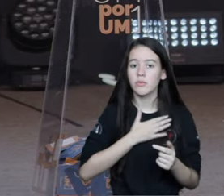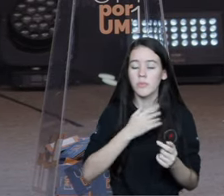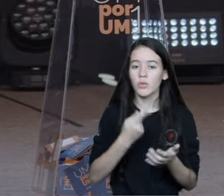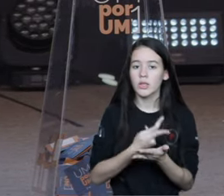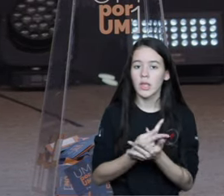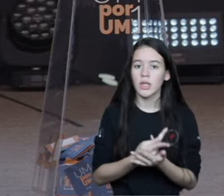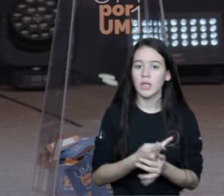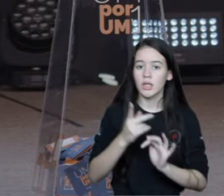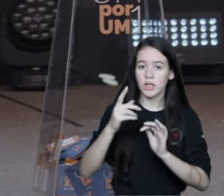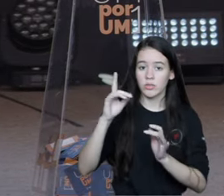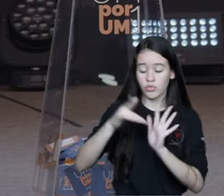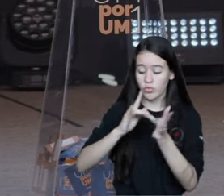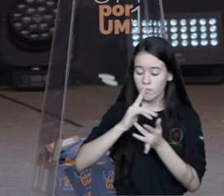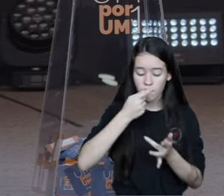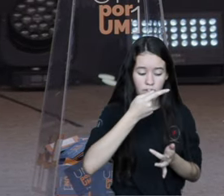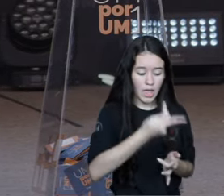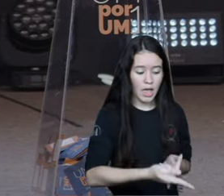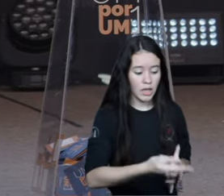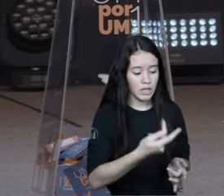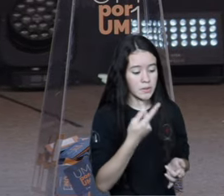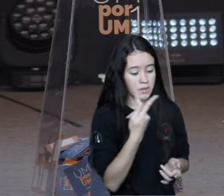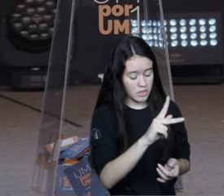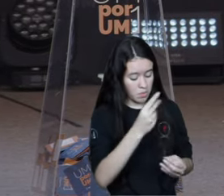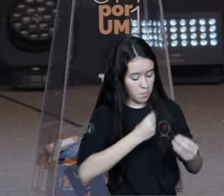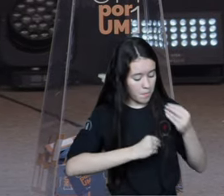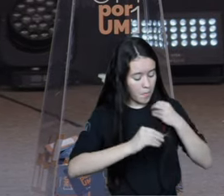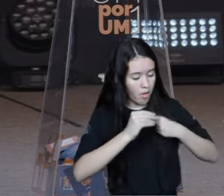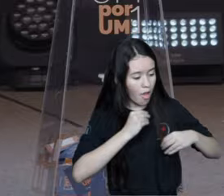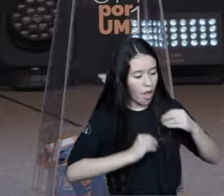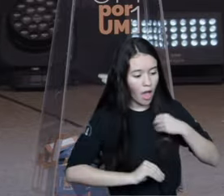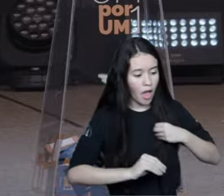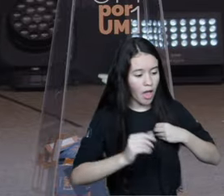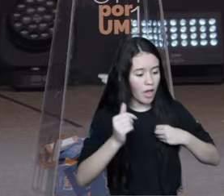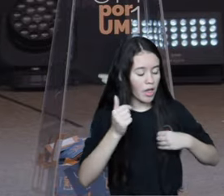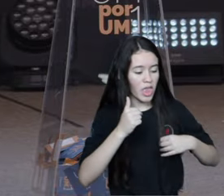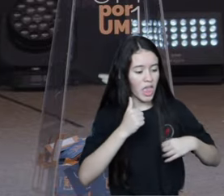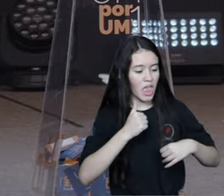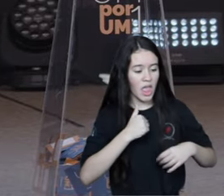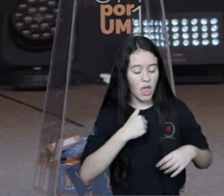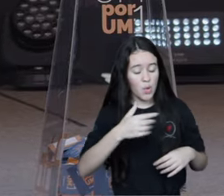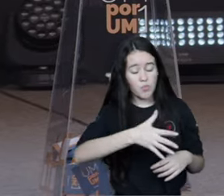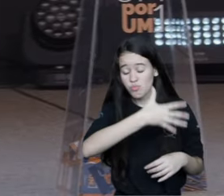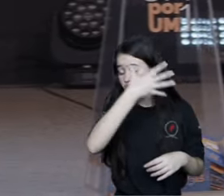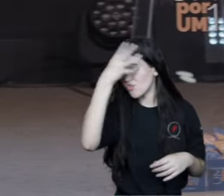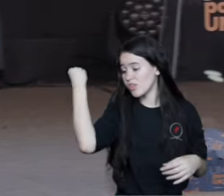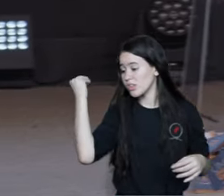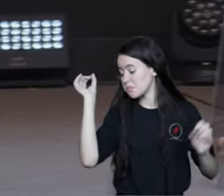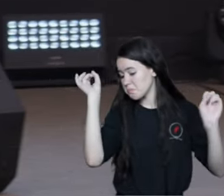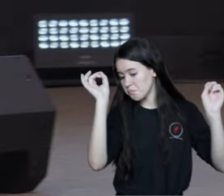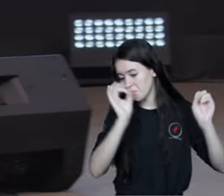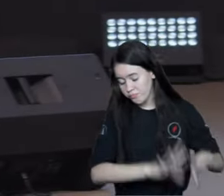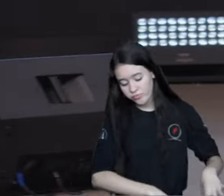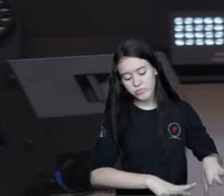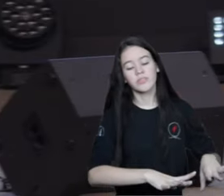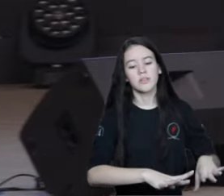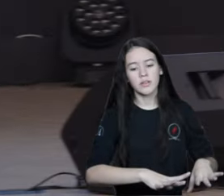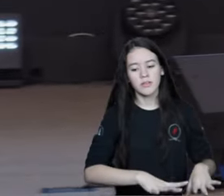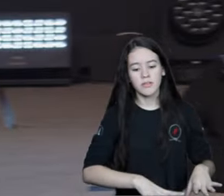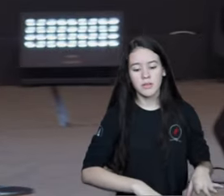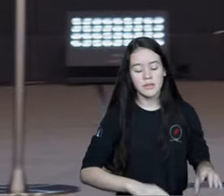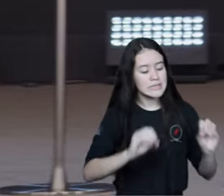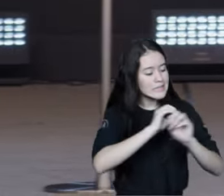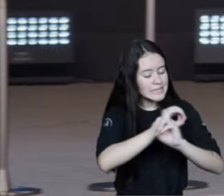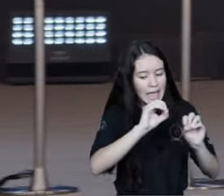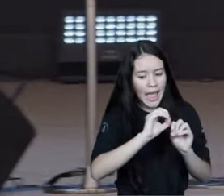meus erros ele diz para mim para você dos teus pecados eu não me lembrarei mais tá